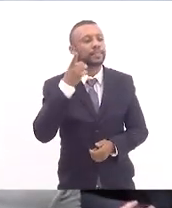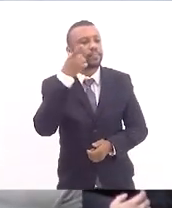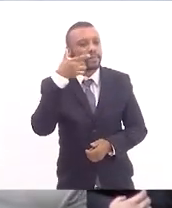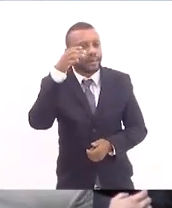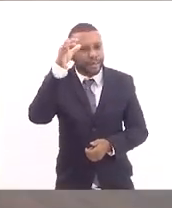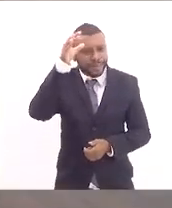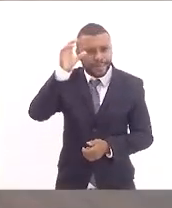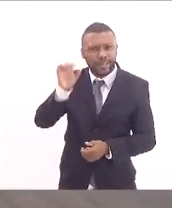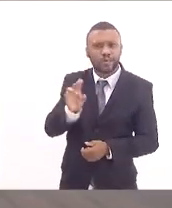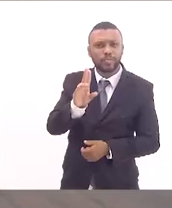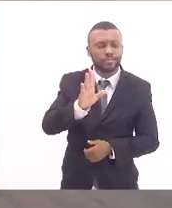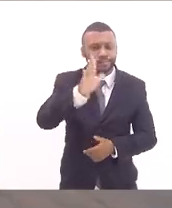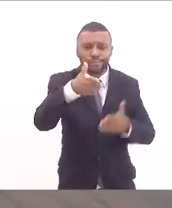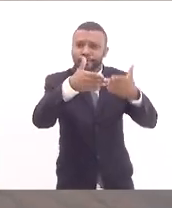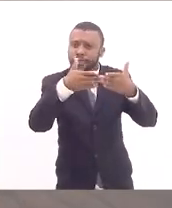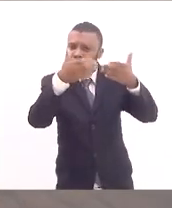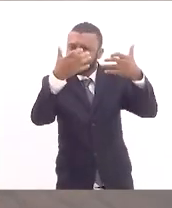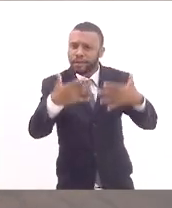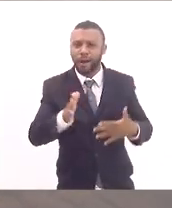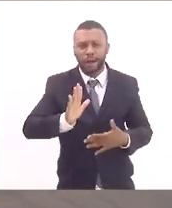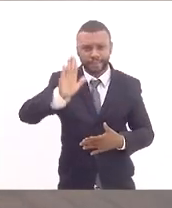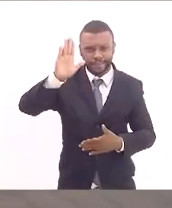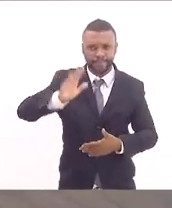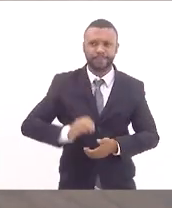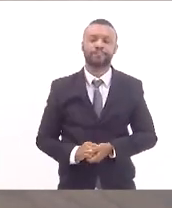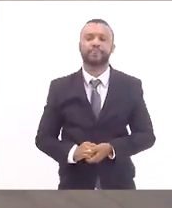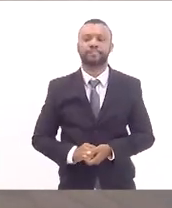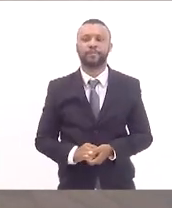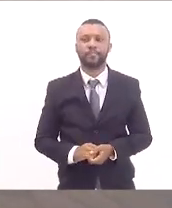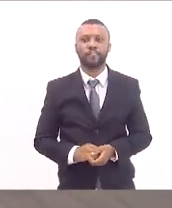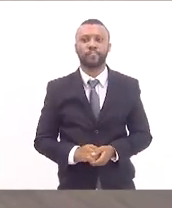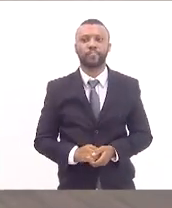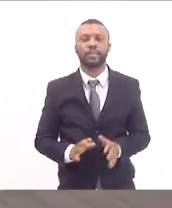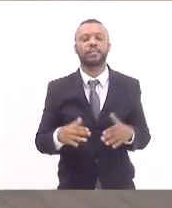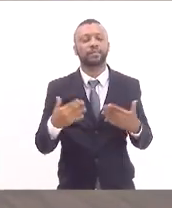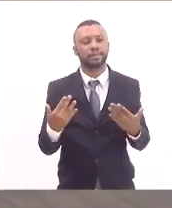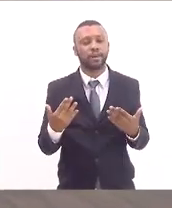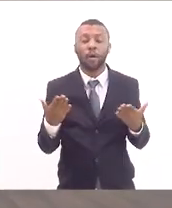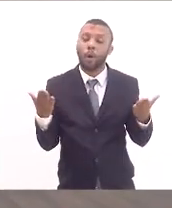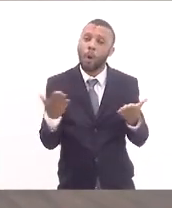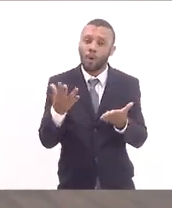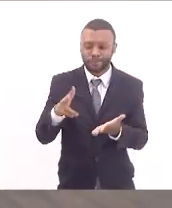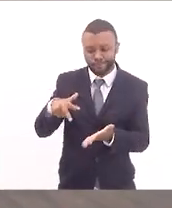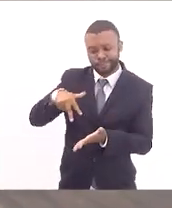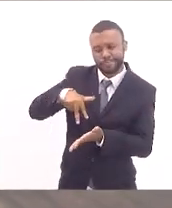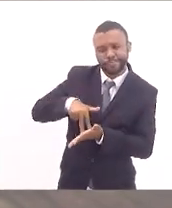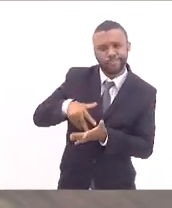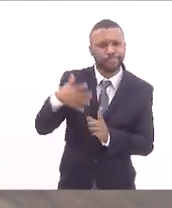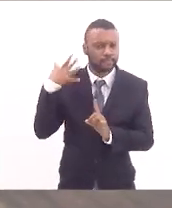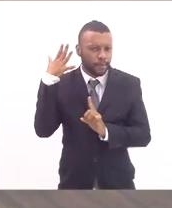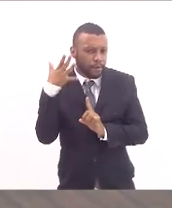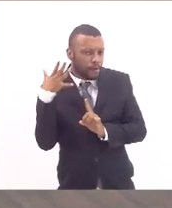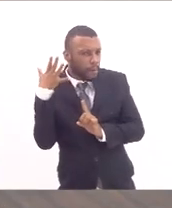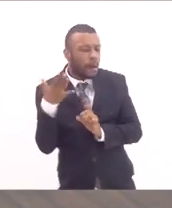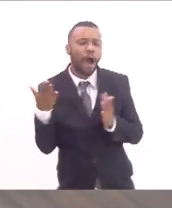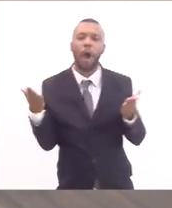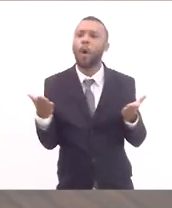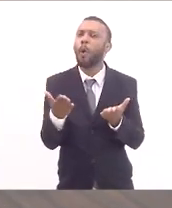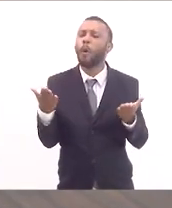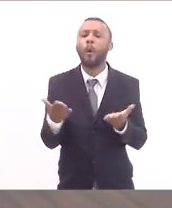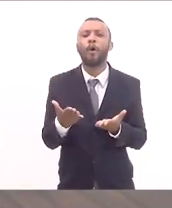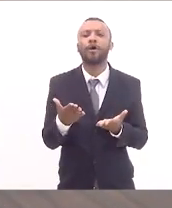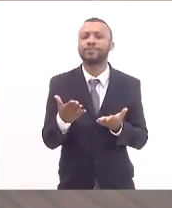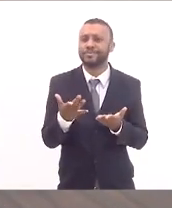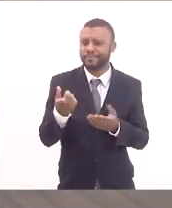questão de ordem Presidente é o que me traz hoje aqui aos microfones da